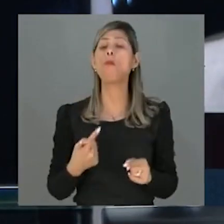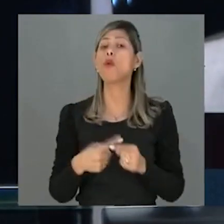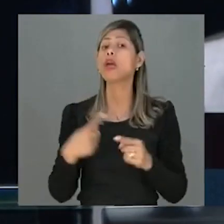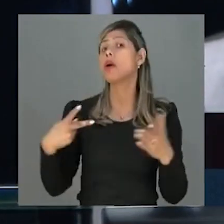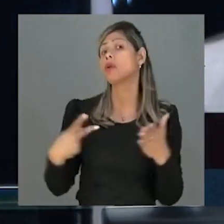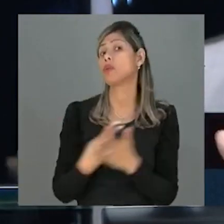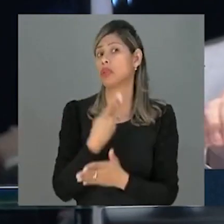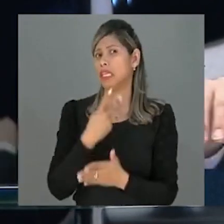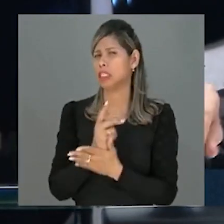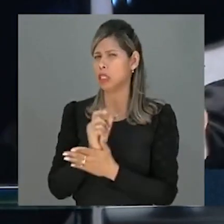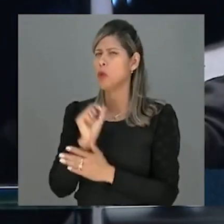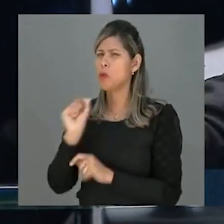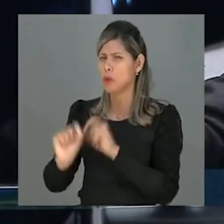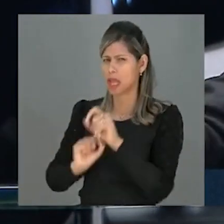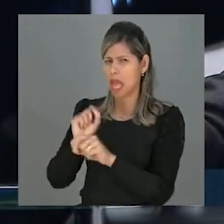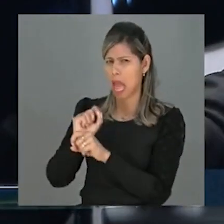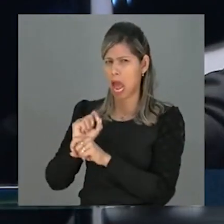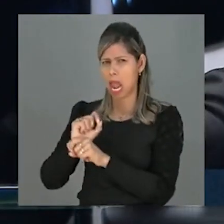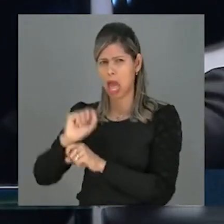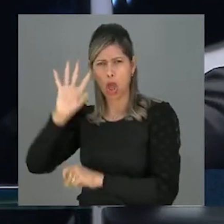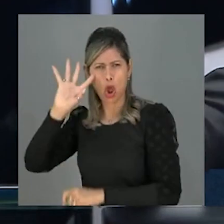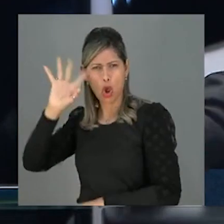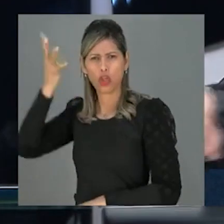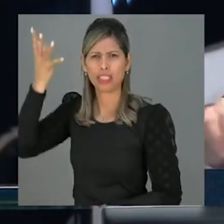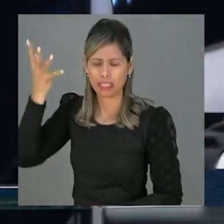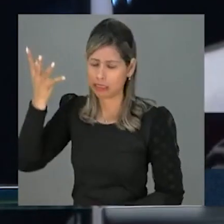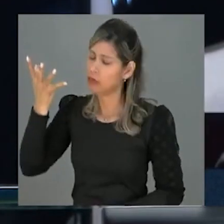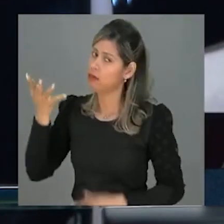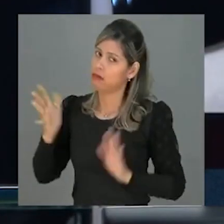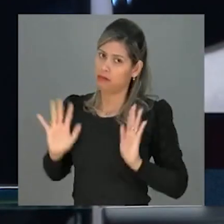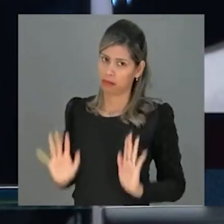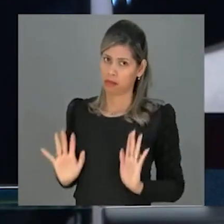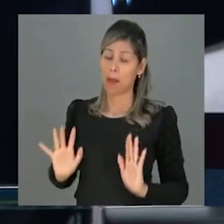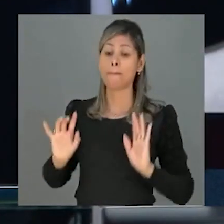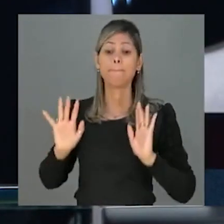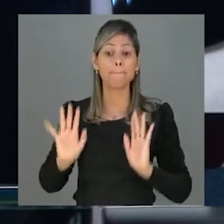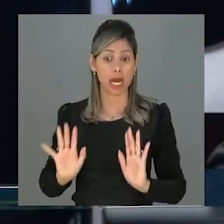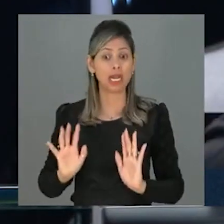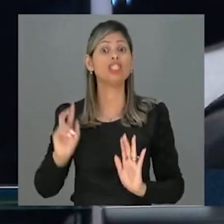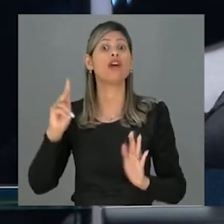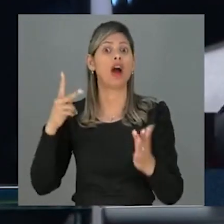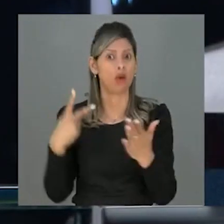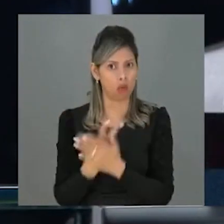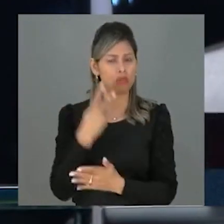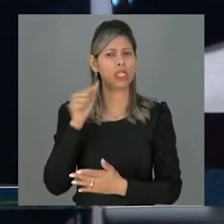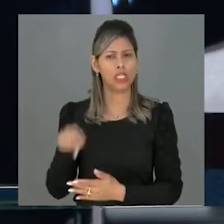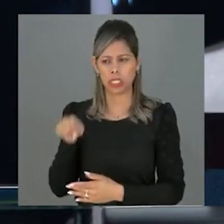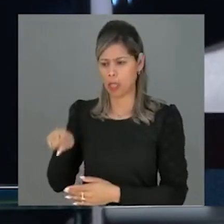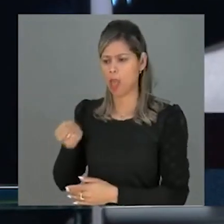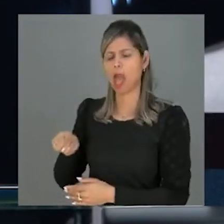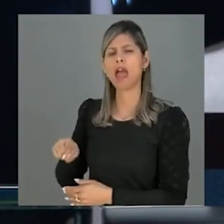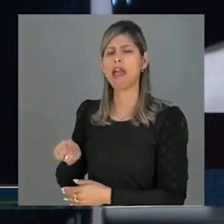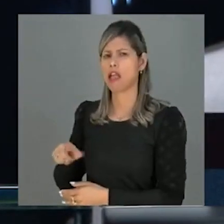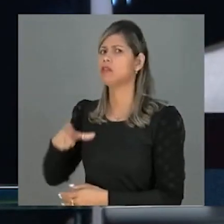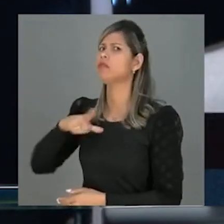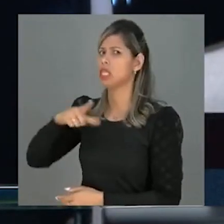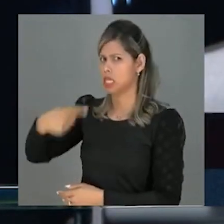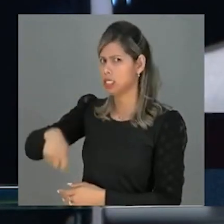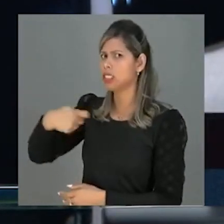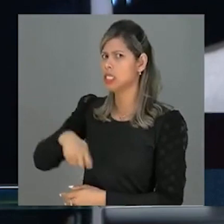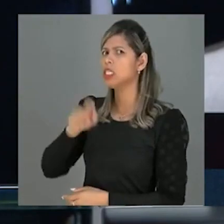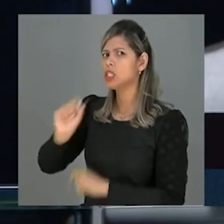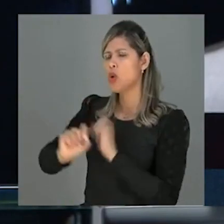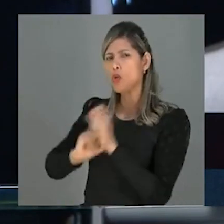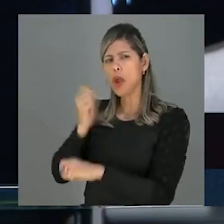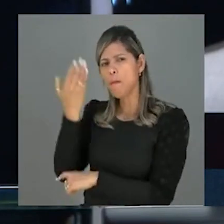deplorável não será esquecido e produzirá consequências severas aos responsáveis. Como já disse,